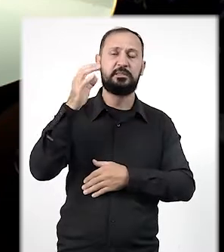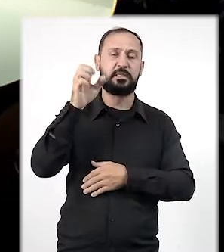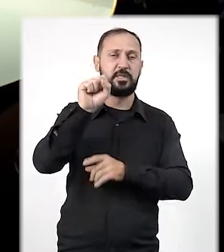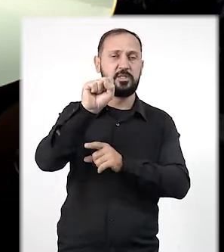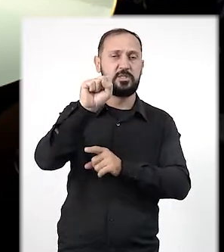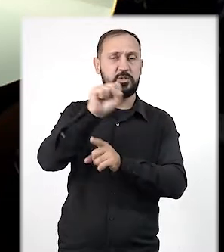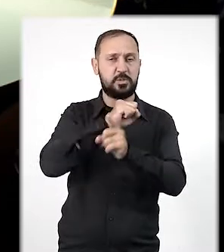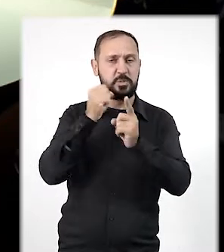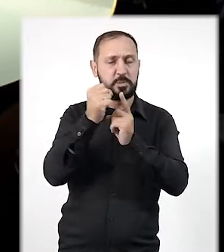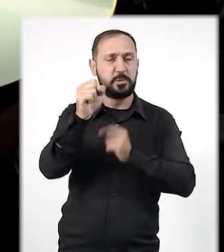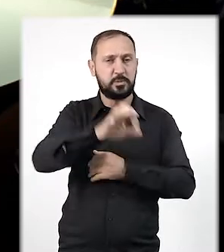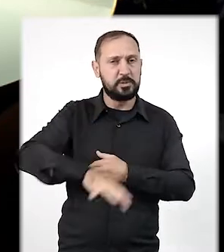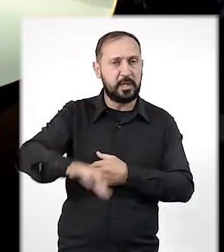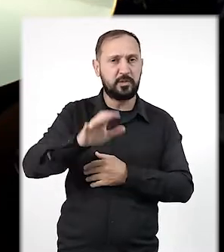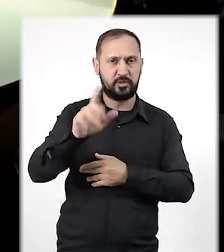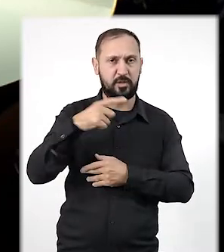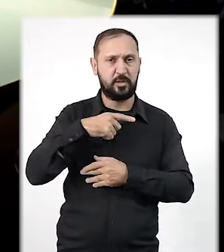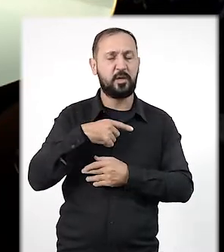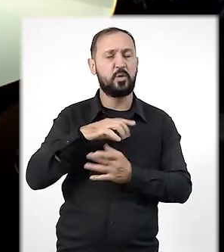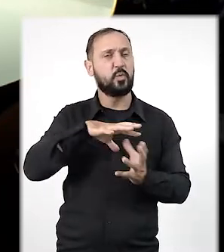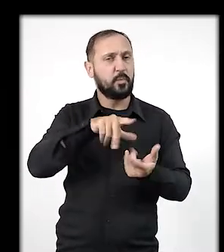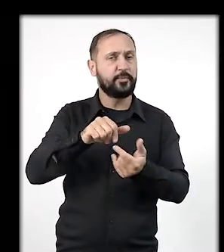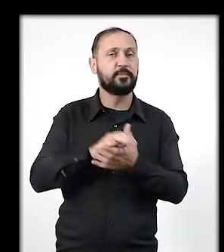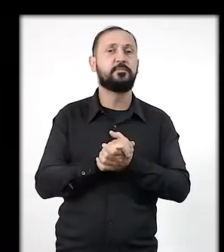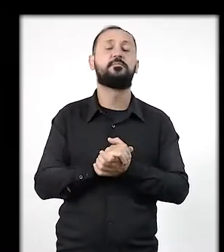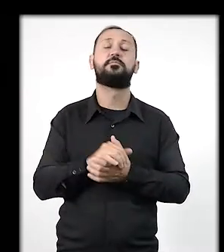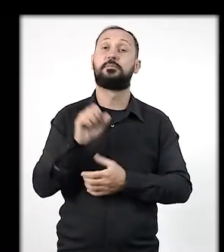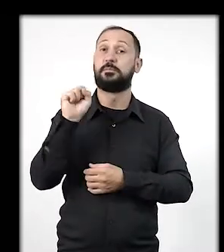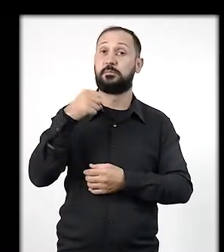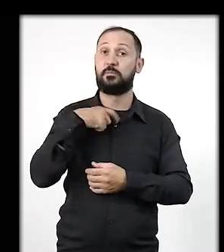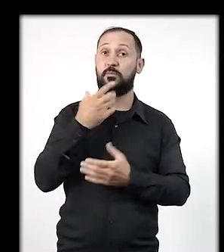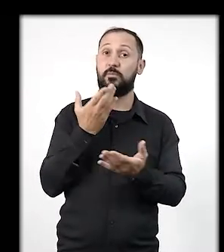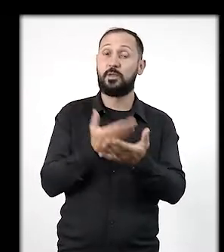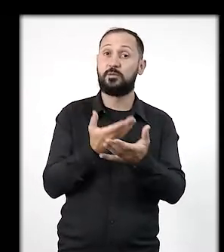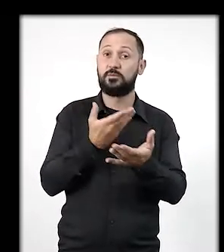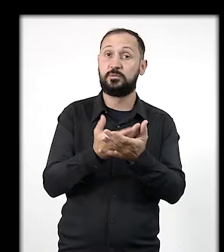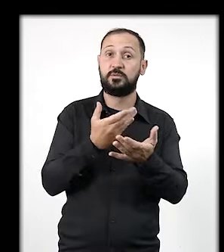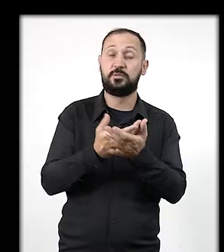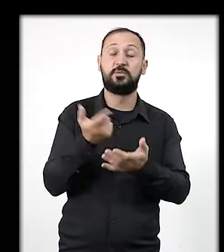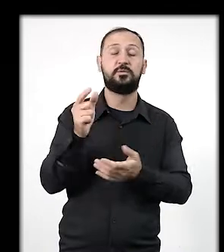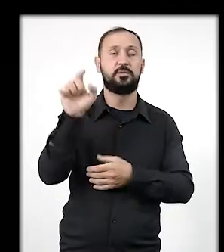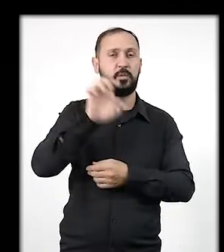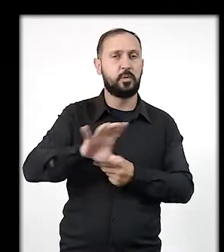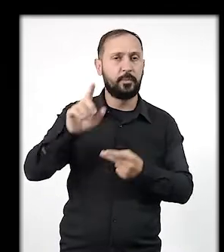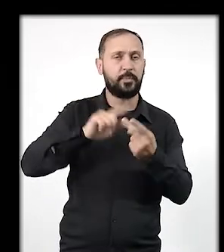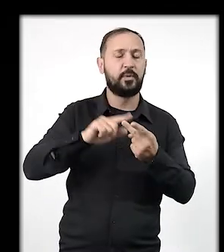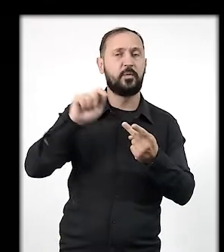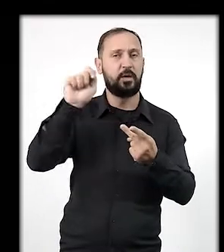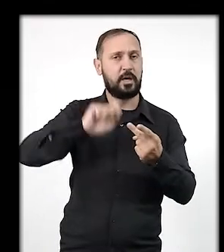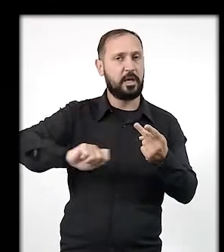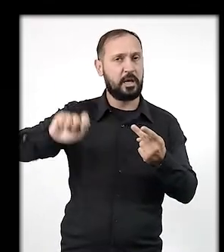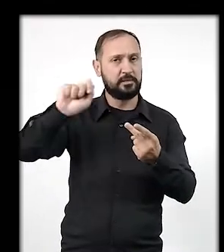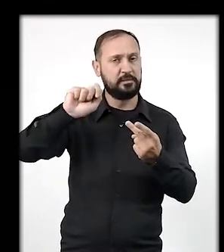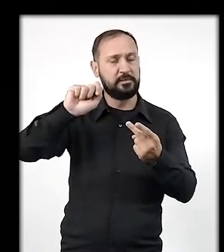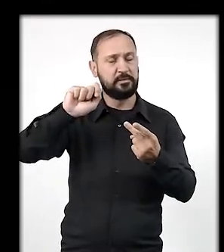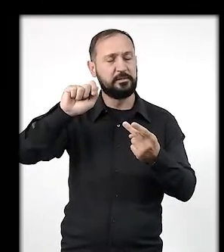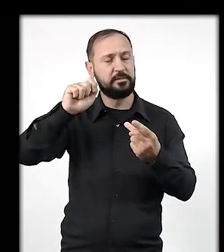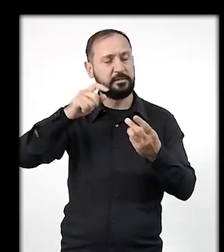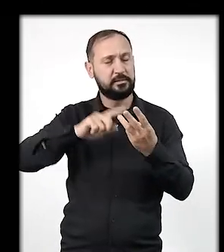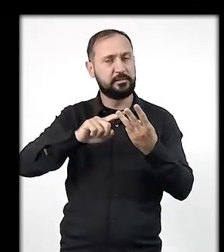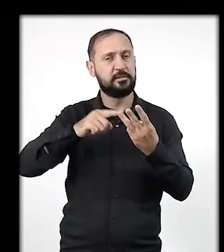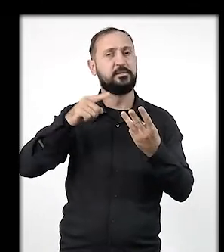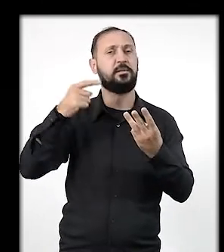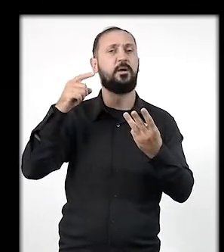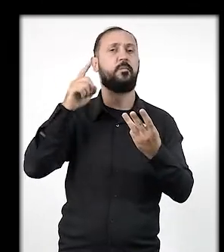sociais? A gente já vê isso pelo mundo? Sim, existem muitos estudiosos europeus, asiáticos e americanos